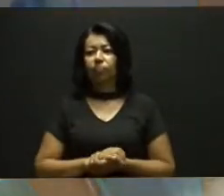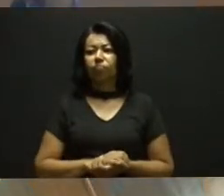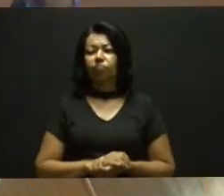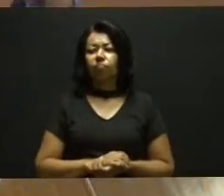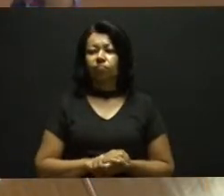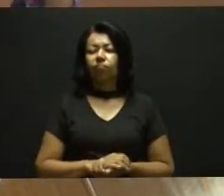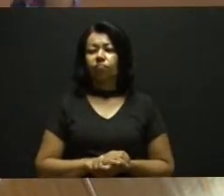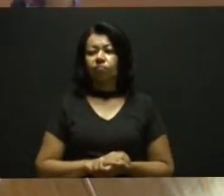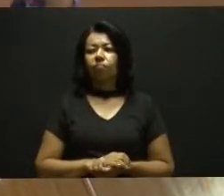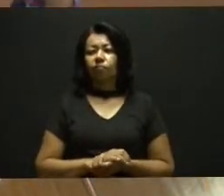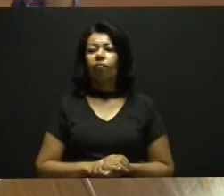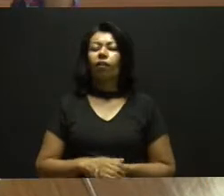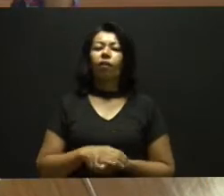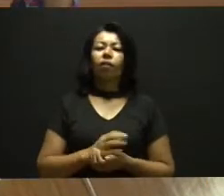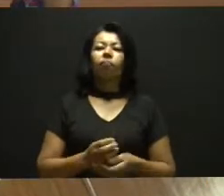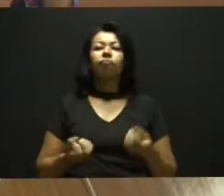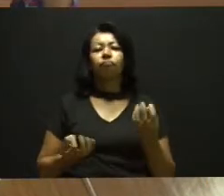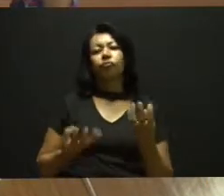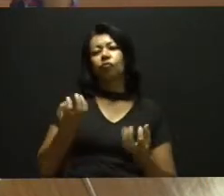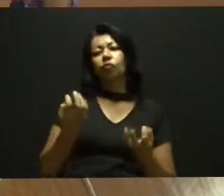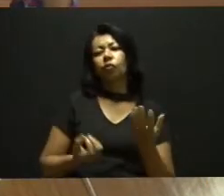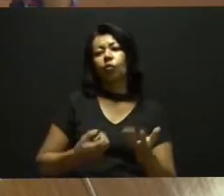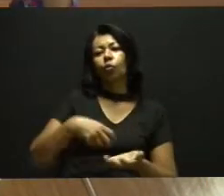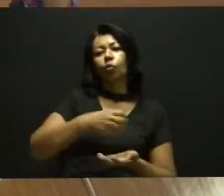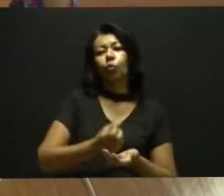é minha boca